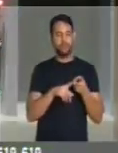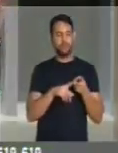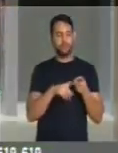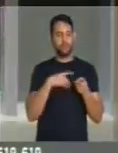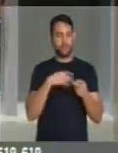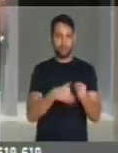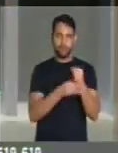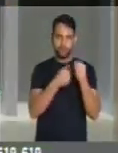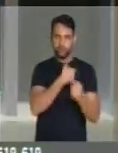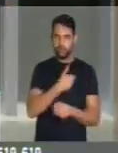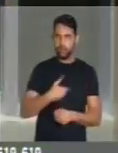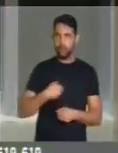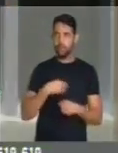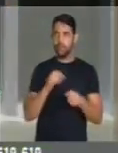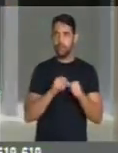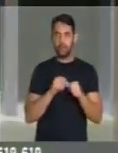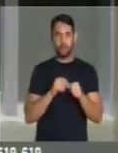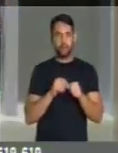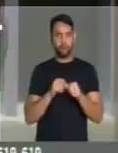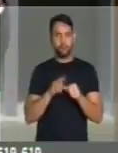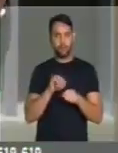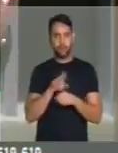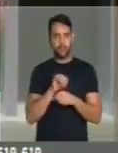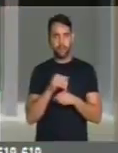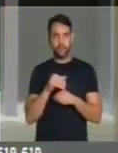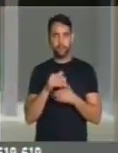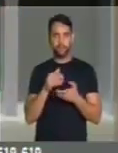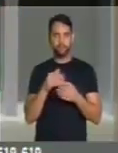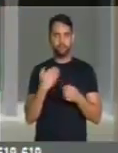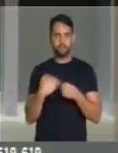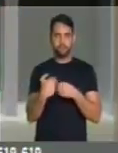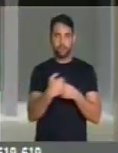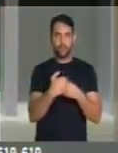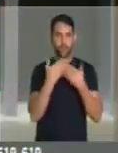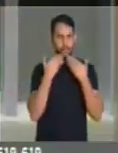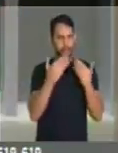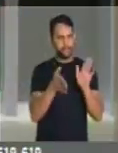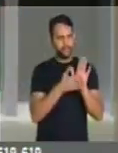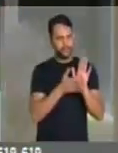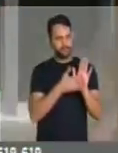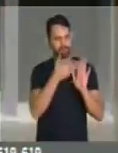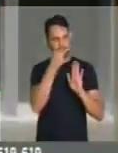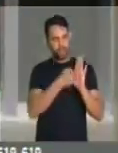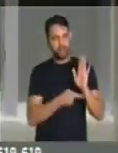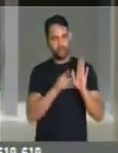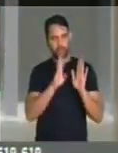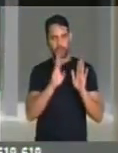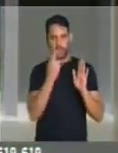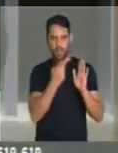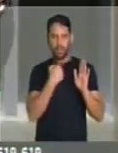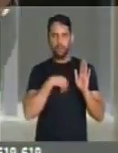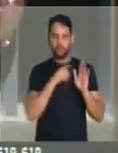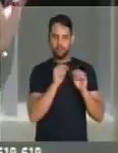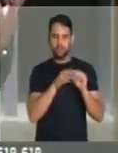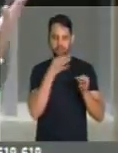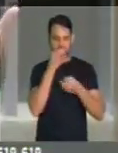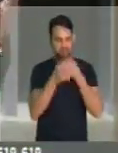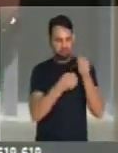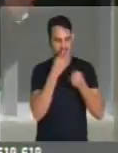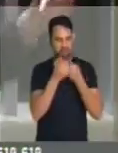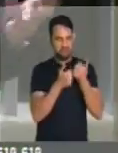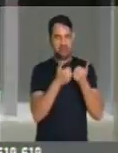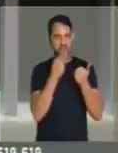da segurança pública e da mobilidade urbana. Todas as propostas que nós apresentamos para Belo Horizonte foram